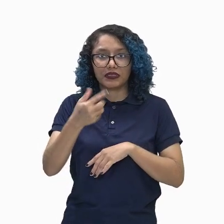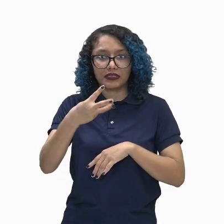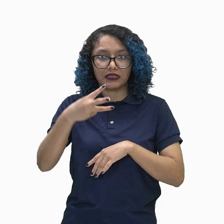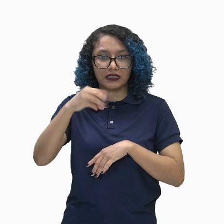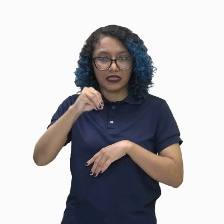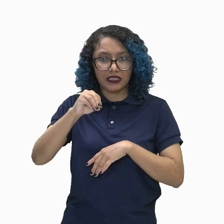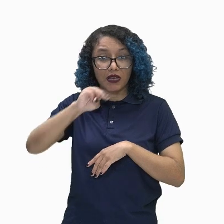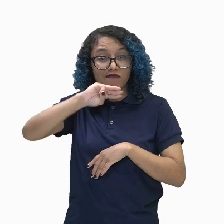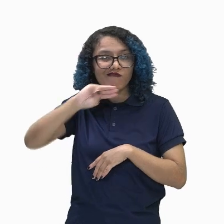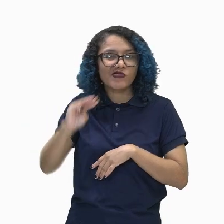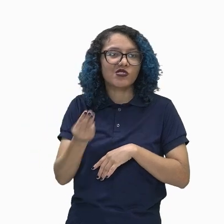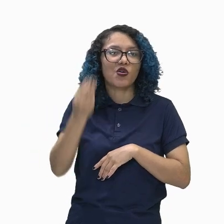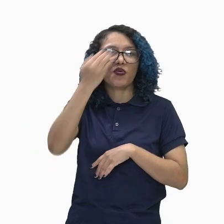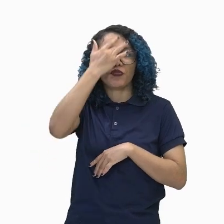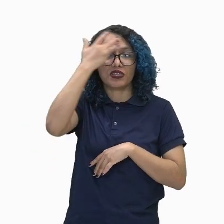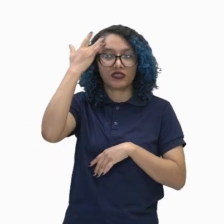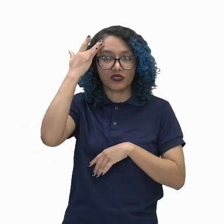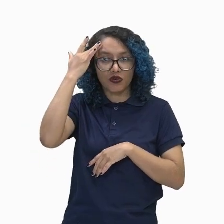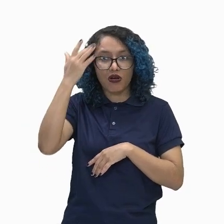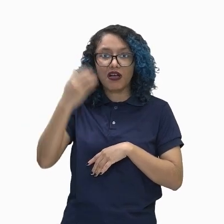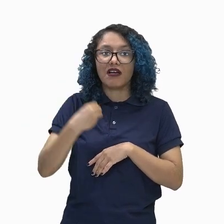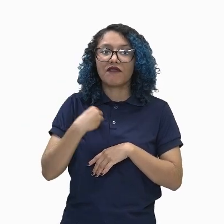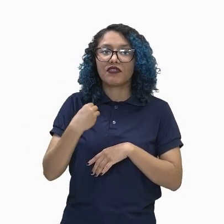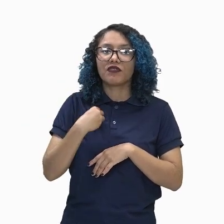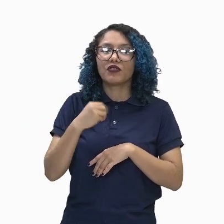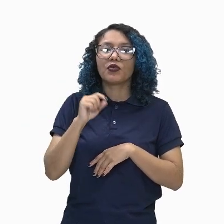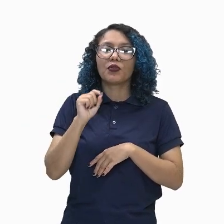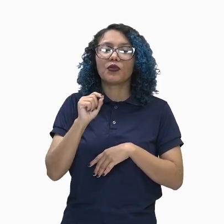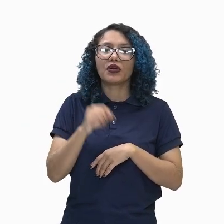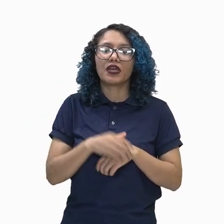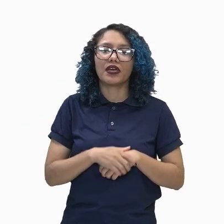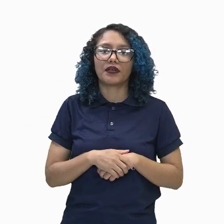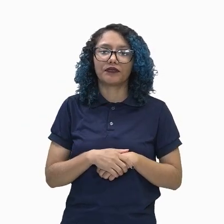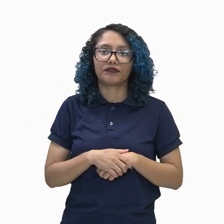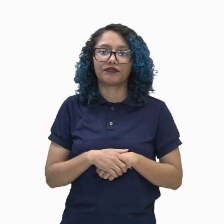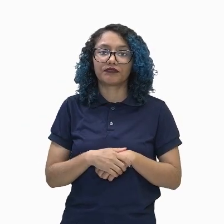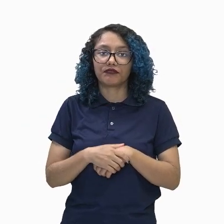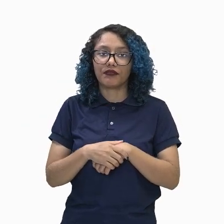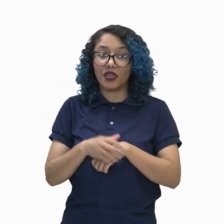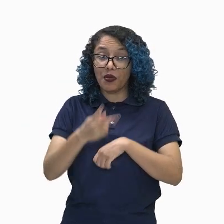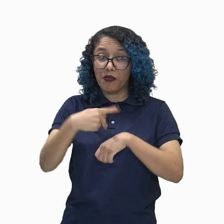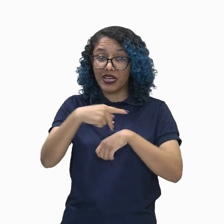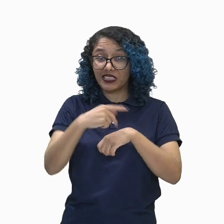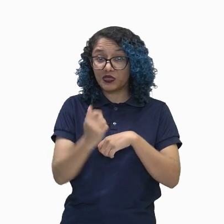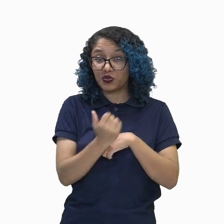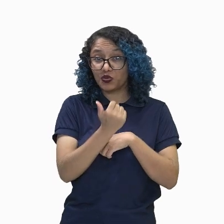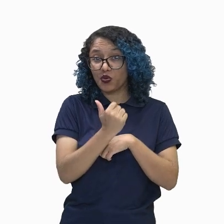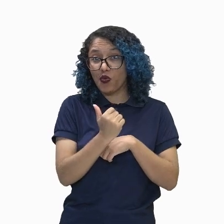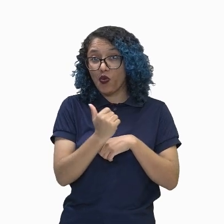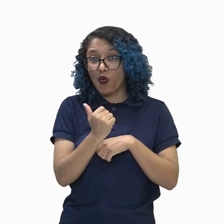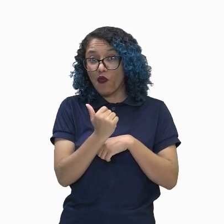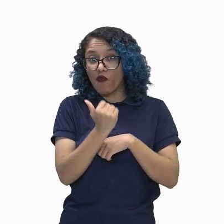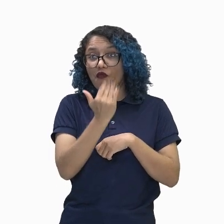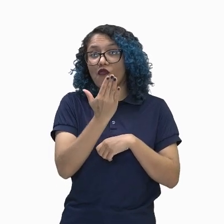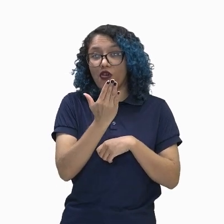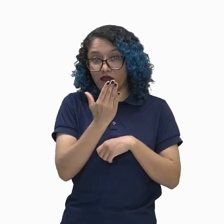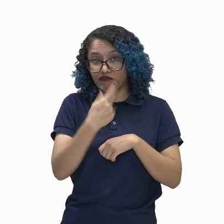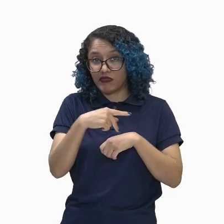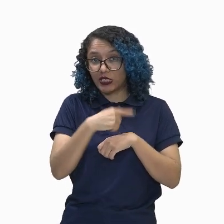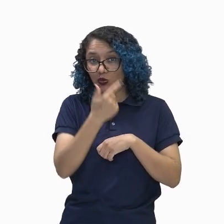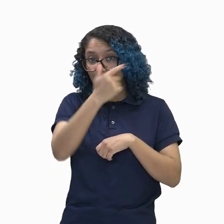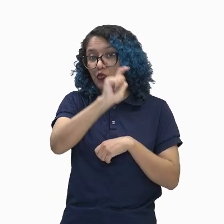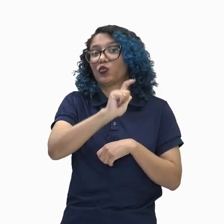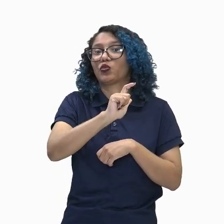230 milhões de pessoas vivem fora de seu país de origem.